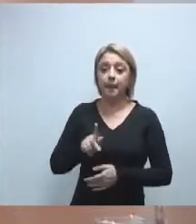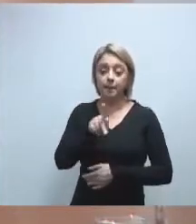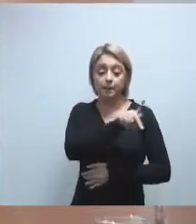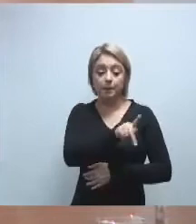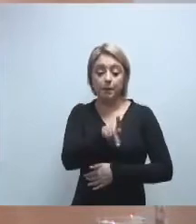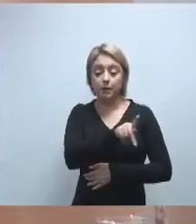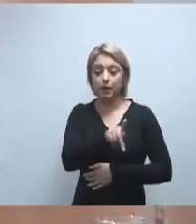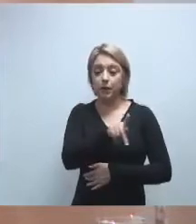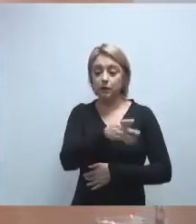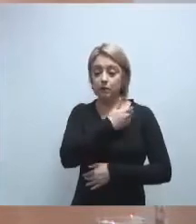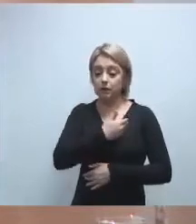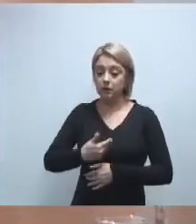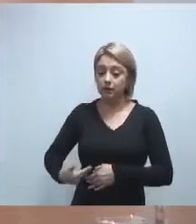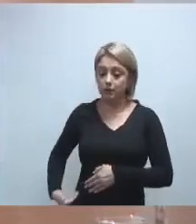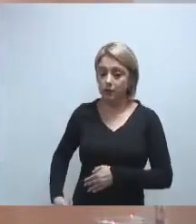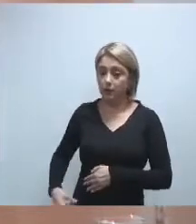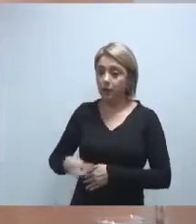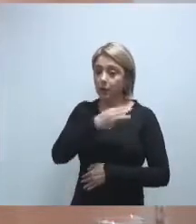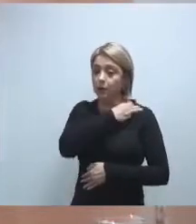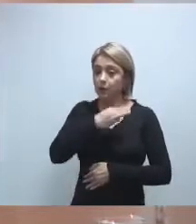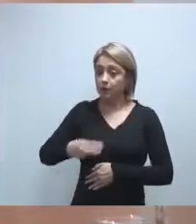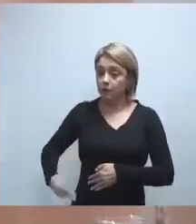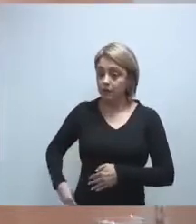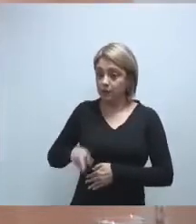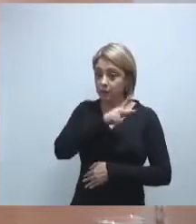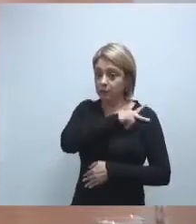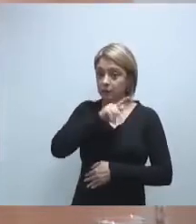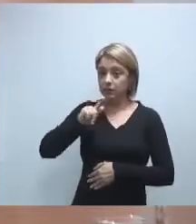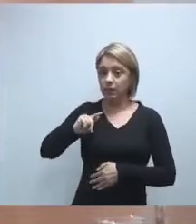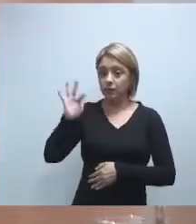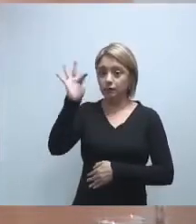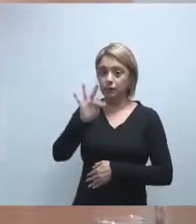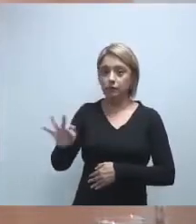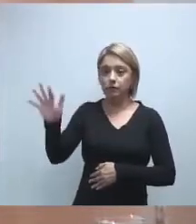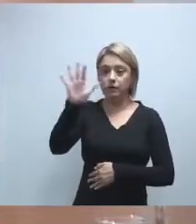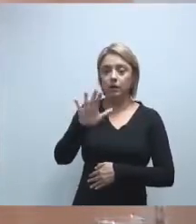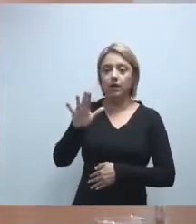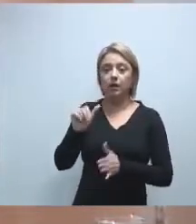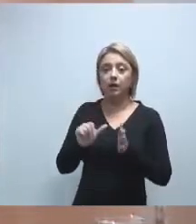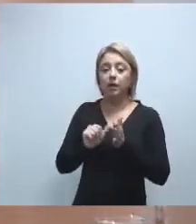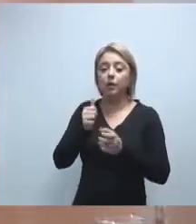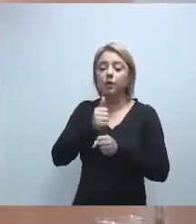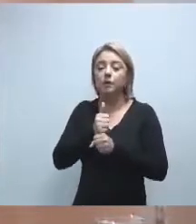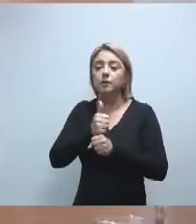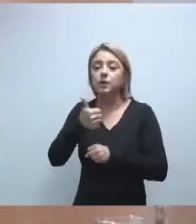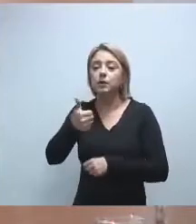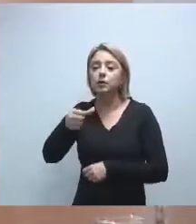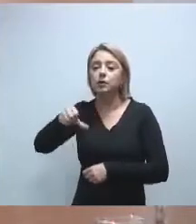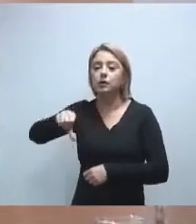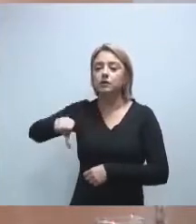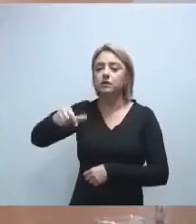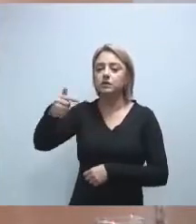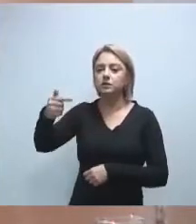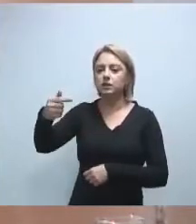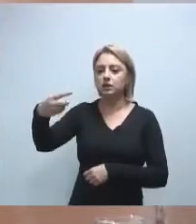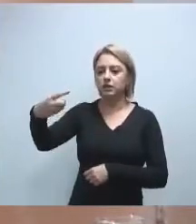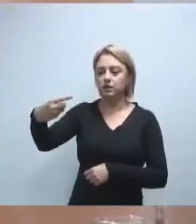da república ou seja para o ministério público federal surgiu em 1972